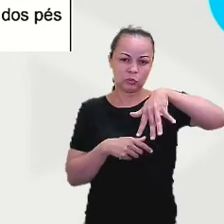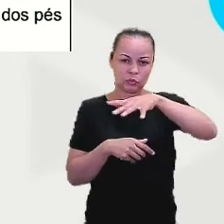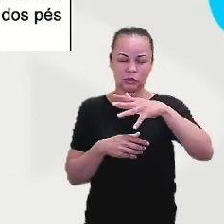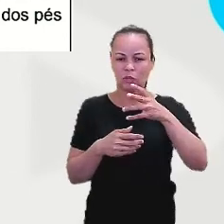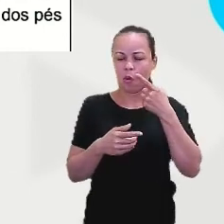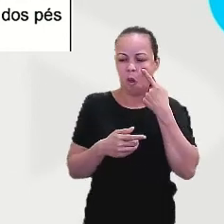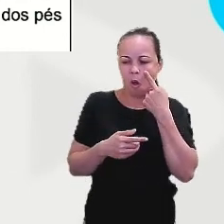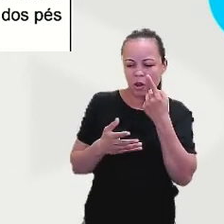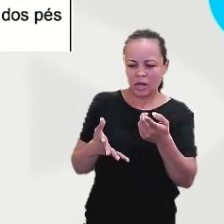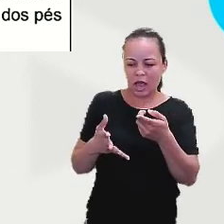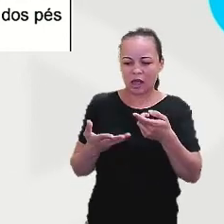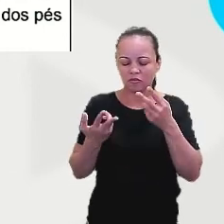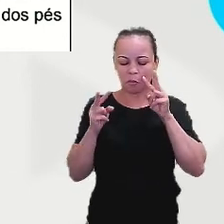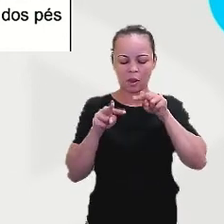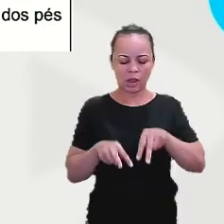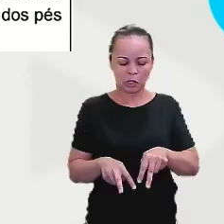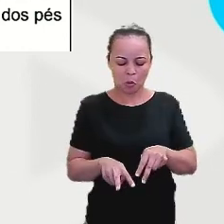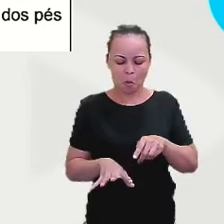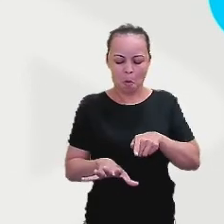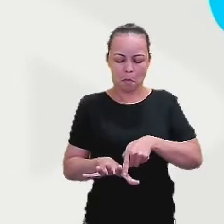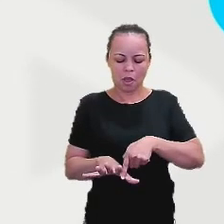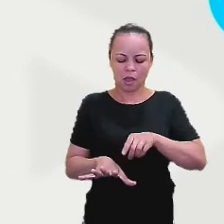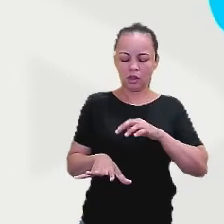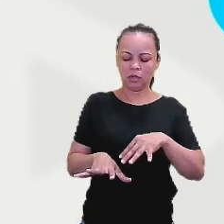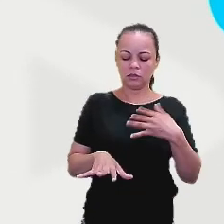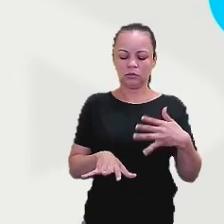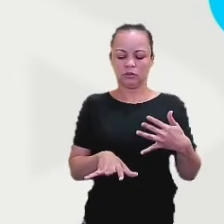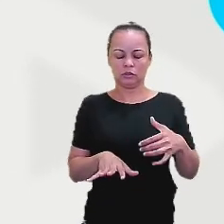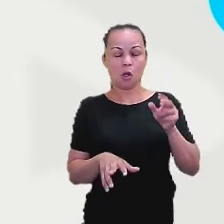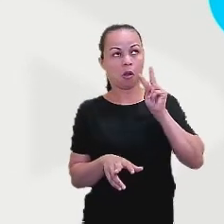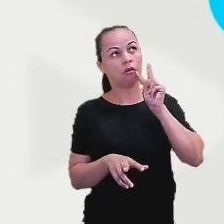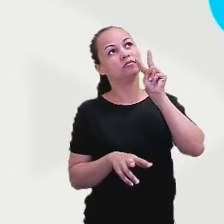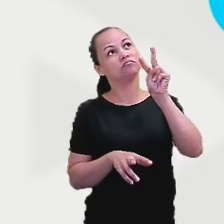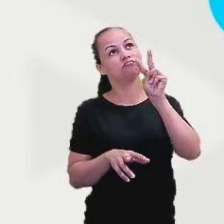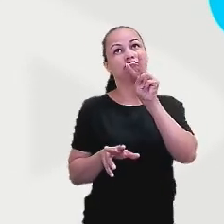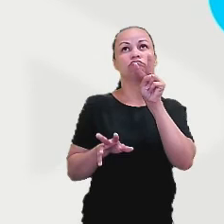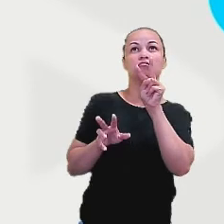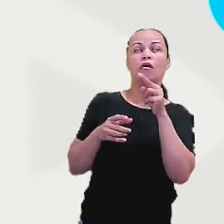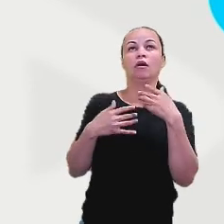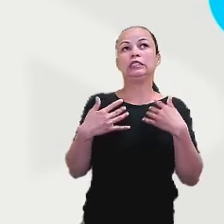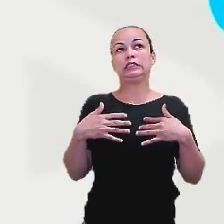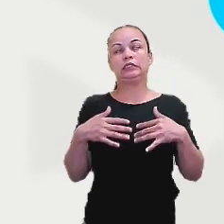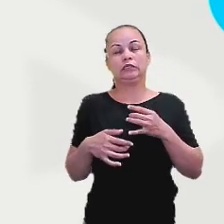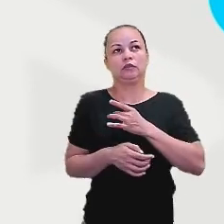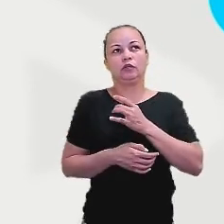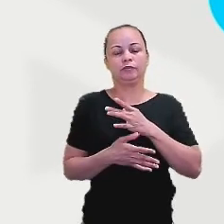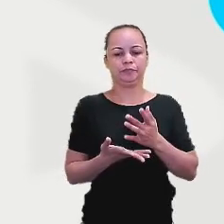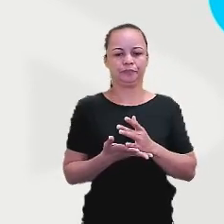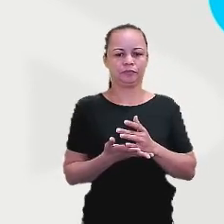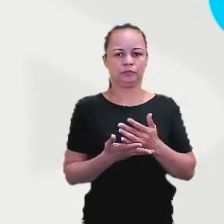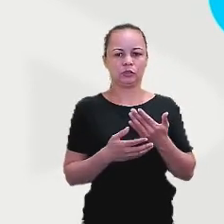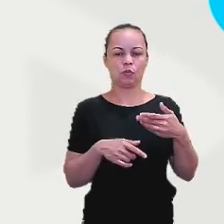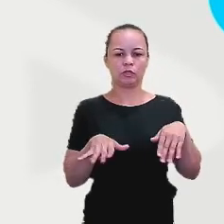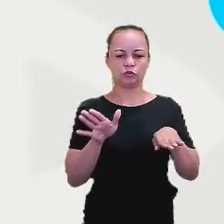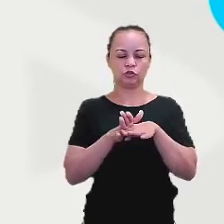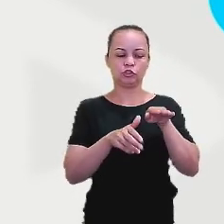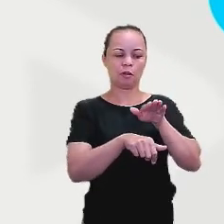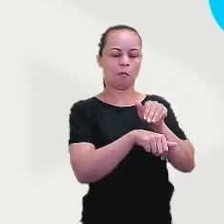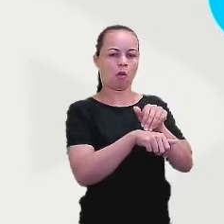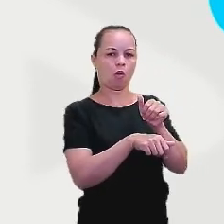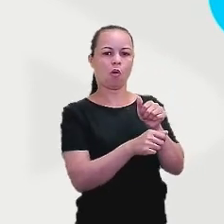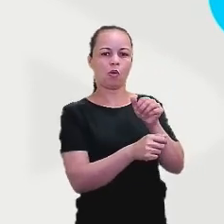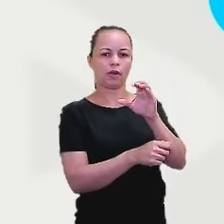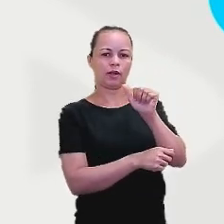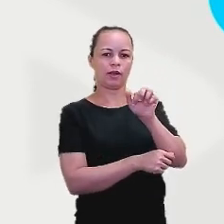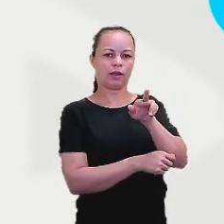dos pés ou para o teto só para disfarçar. Quando chegou sua vez, Carlos tremia da cabeça aos pés. O